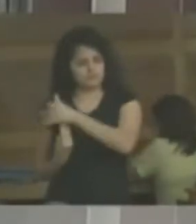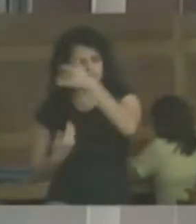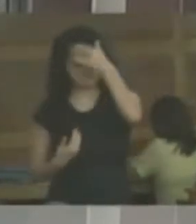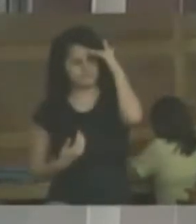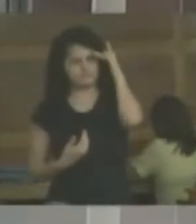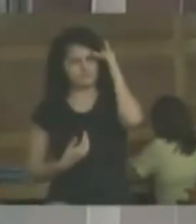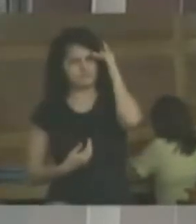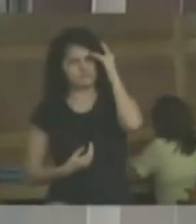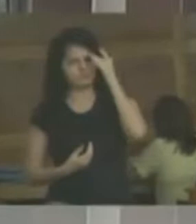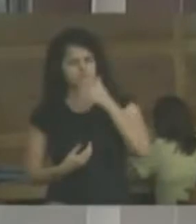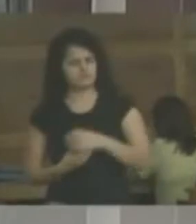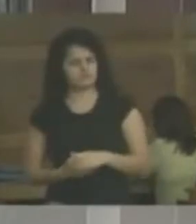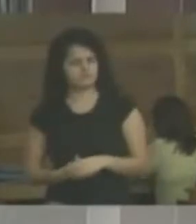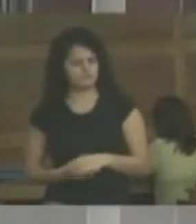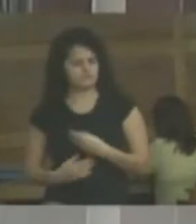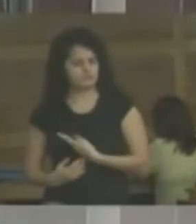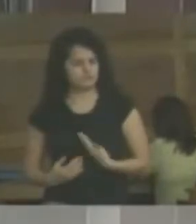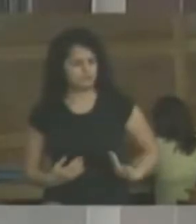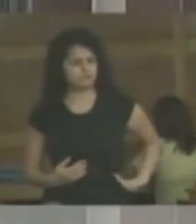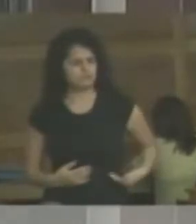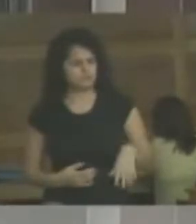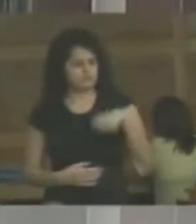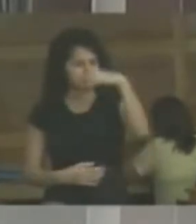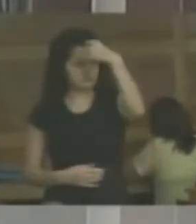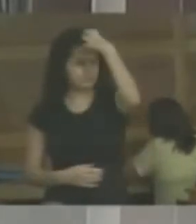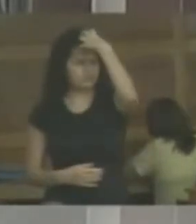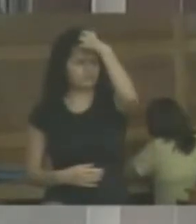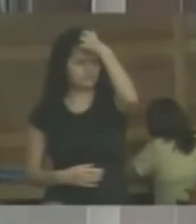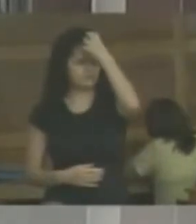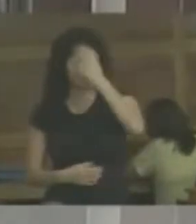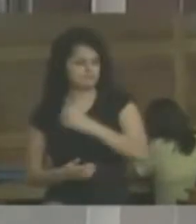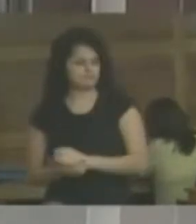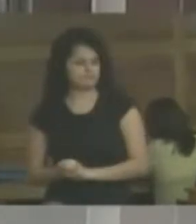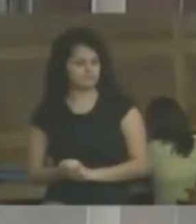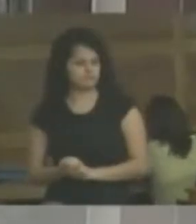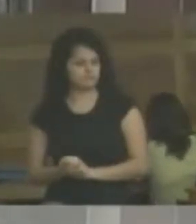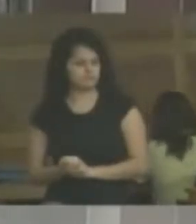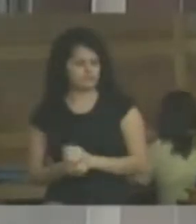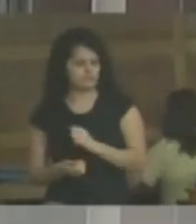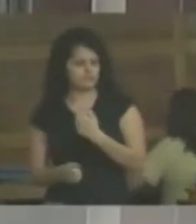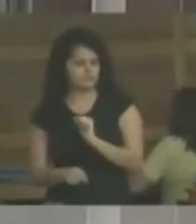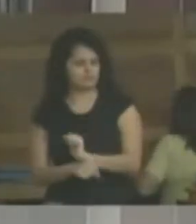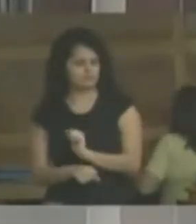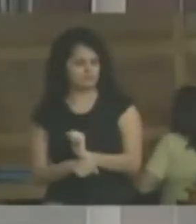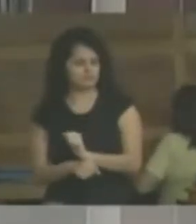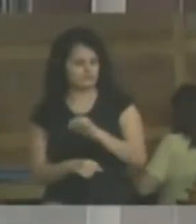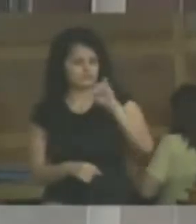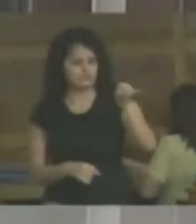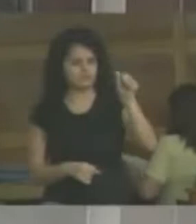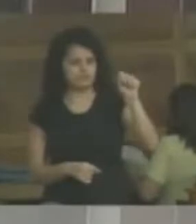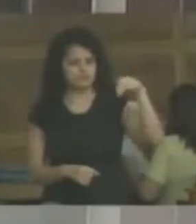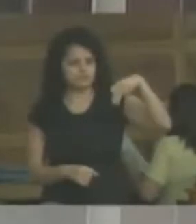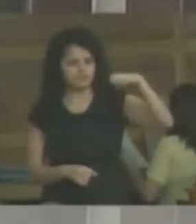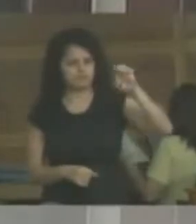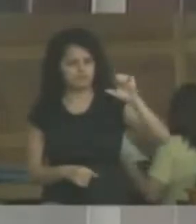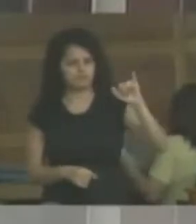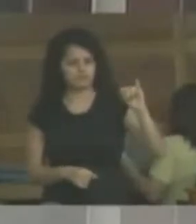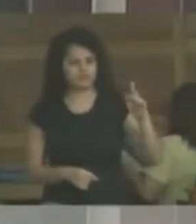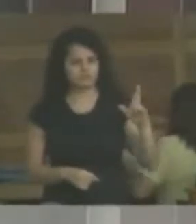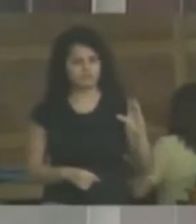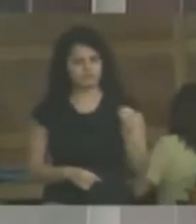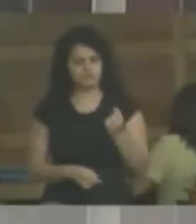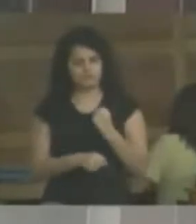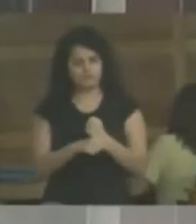população, que o governo municipal, a Estela Salomão, desde janeiro que assumiu do ano passado,